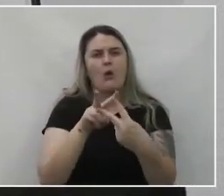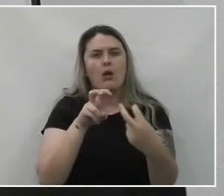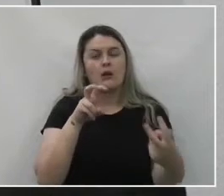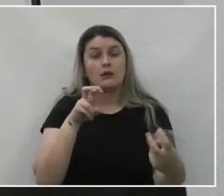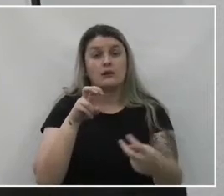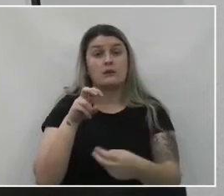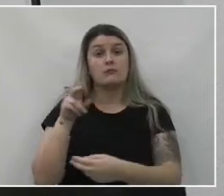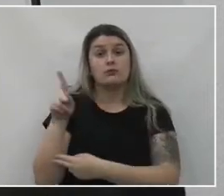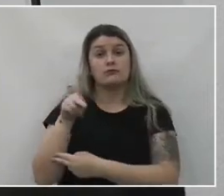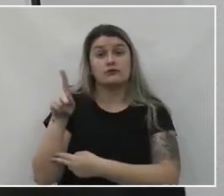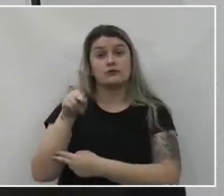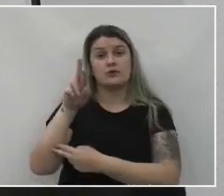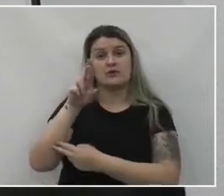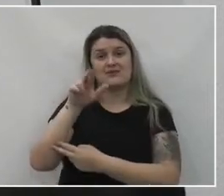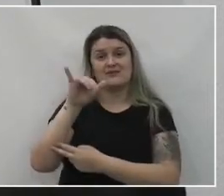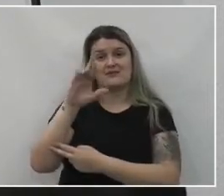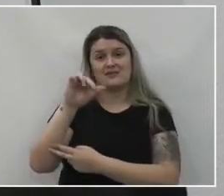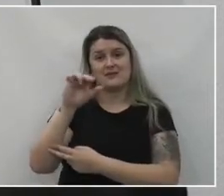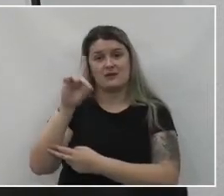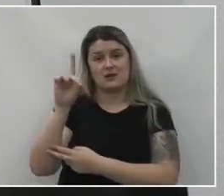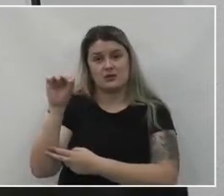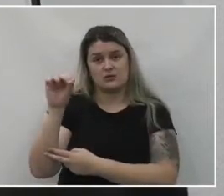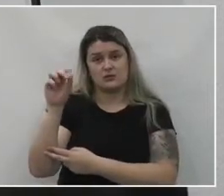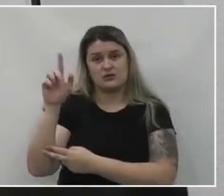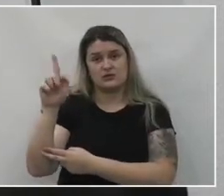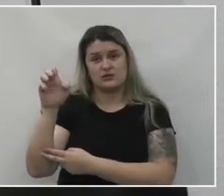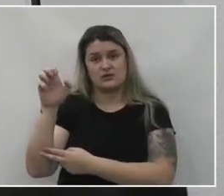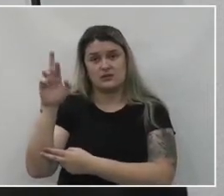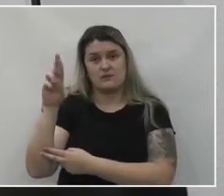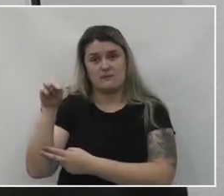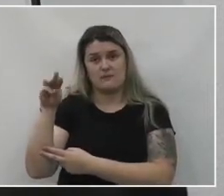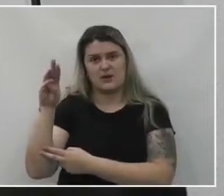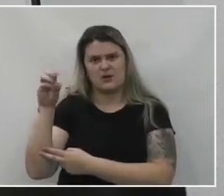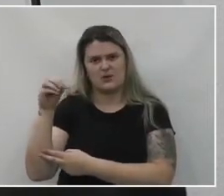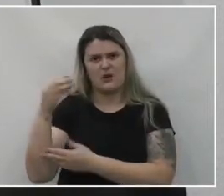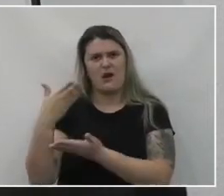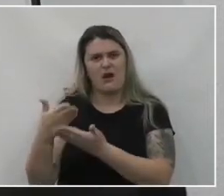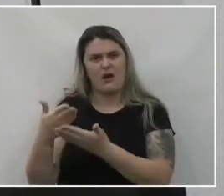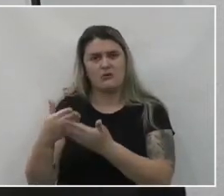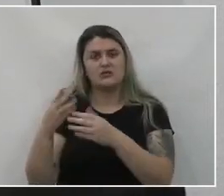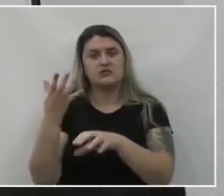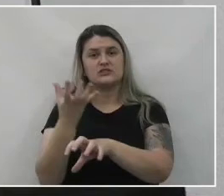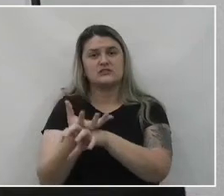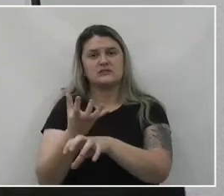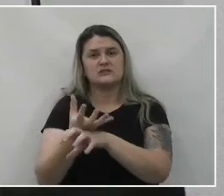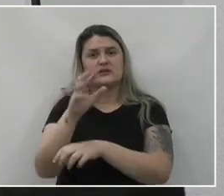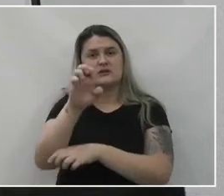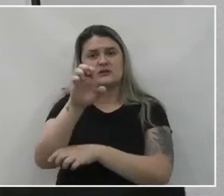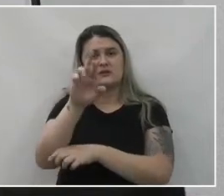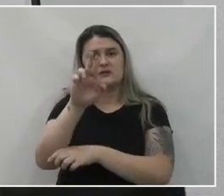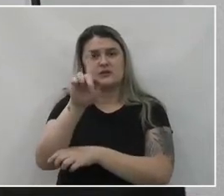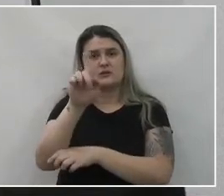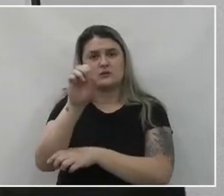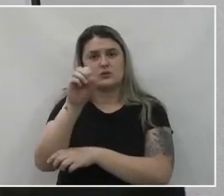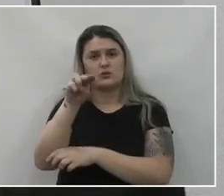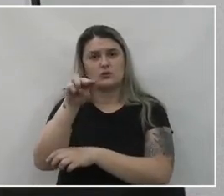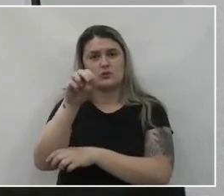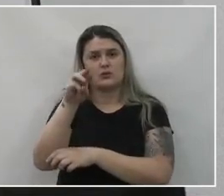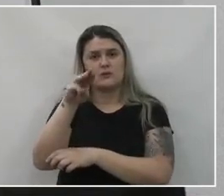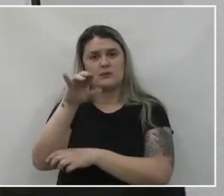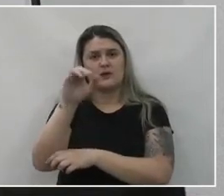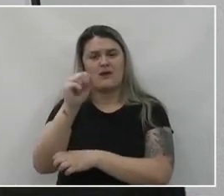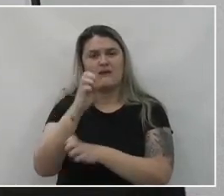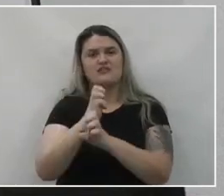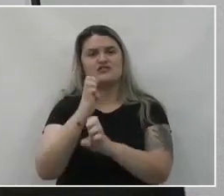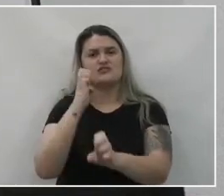pelo professor Ricardo Germano Efim, durante uma aula da disciplina de Ergonomia de Engenharia de Produção